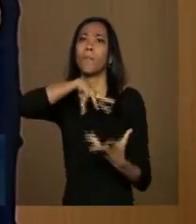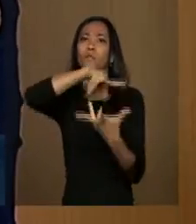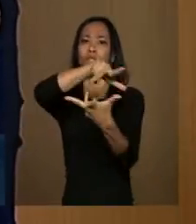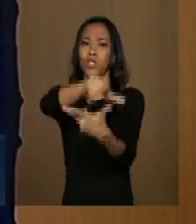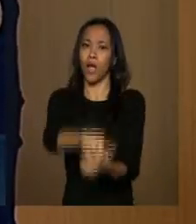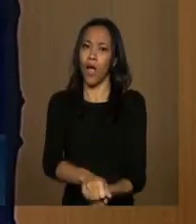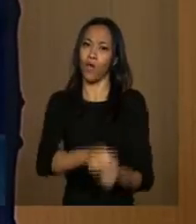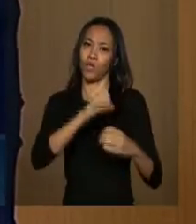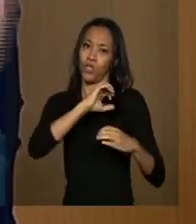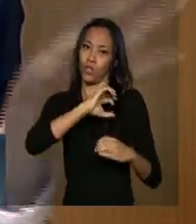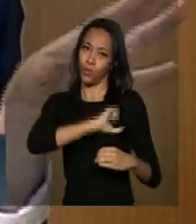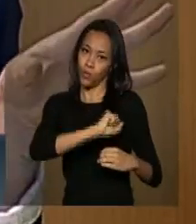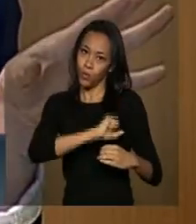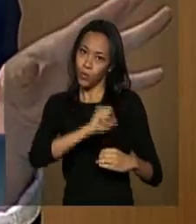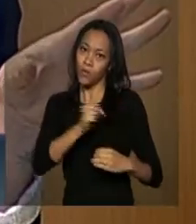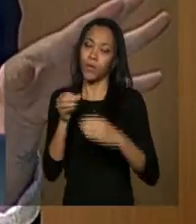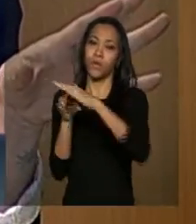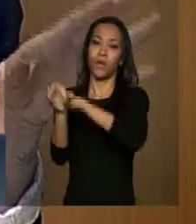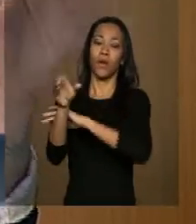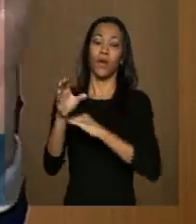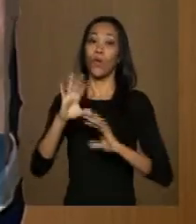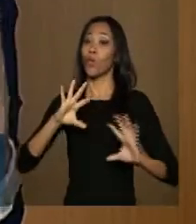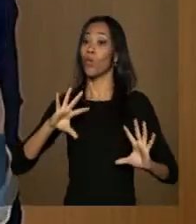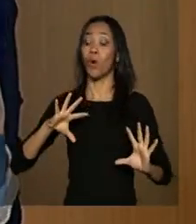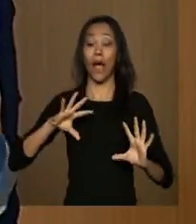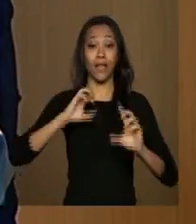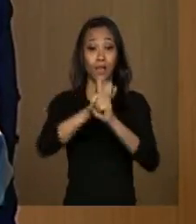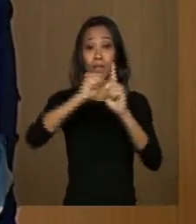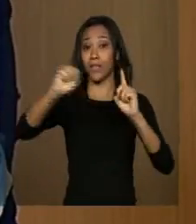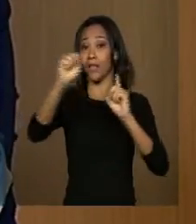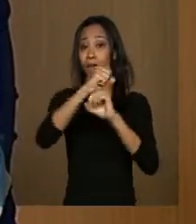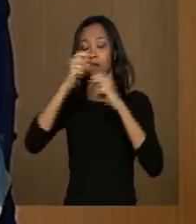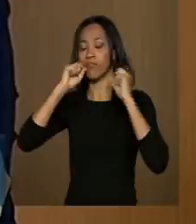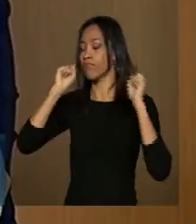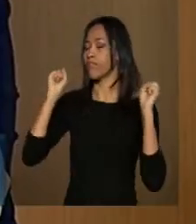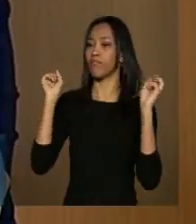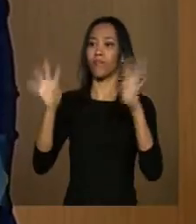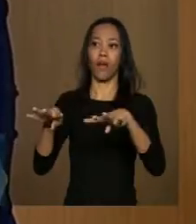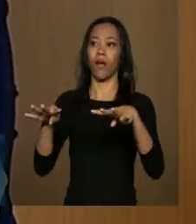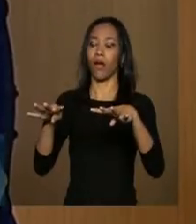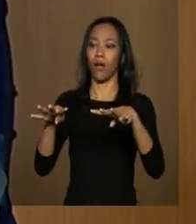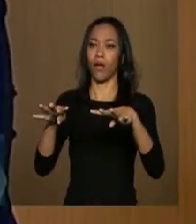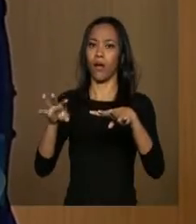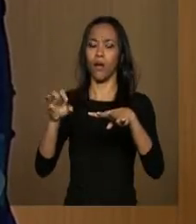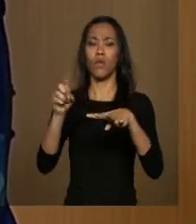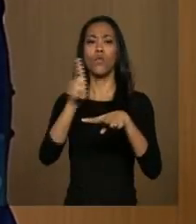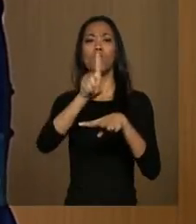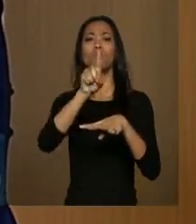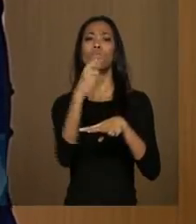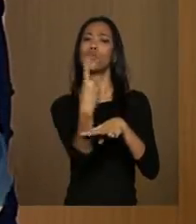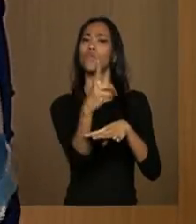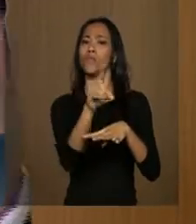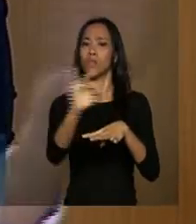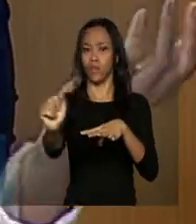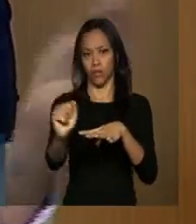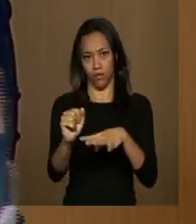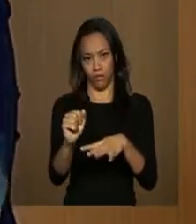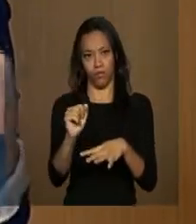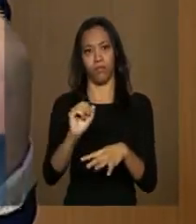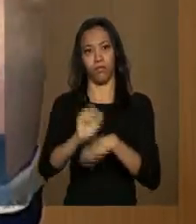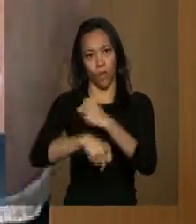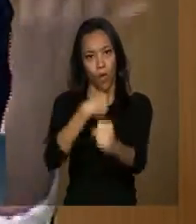Humano, a gente vai conseguir parar o planeta inteiro para falar disso pelo menos um dia no ano. E a repercussão que isso vai ter na vida de